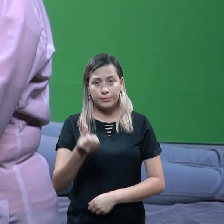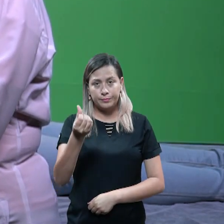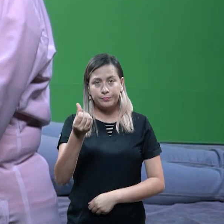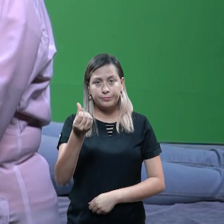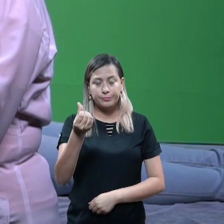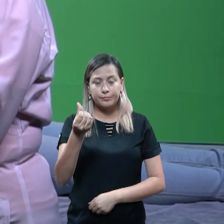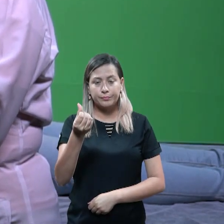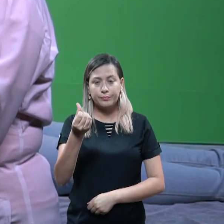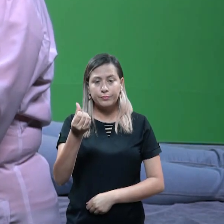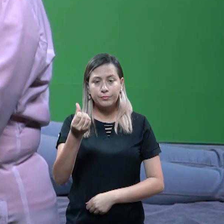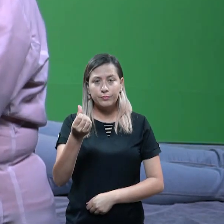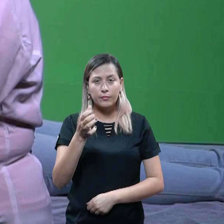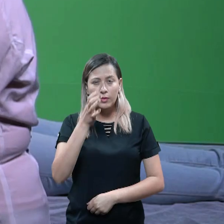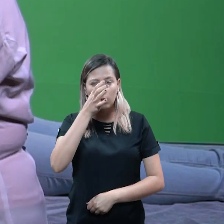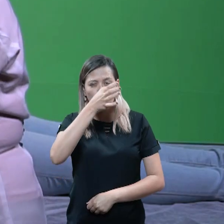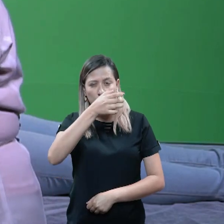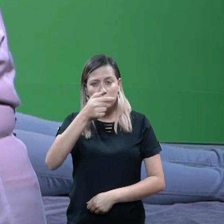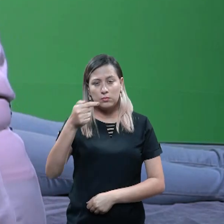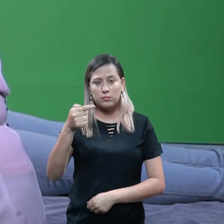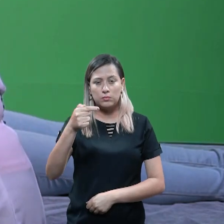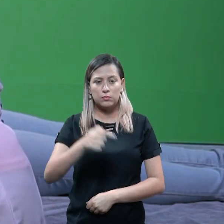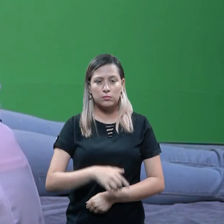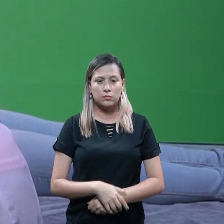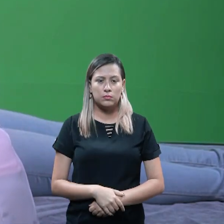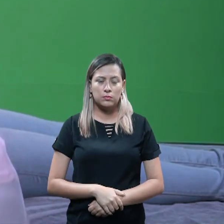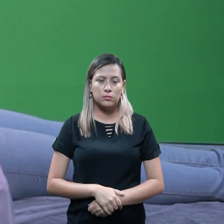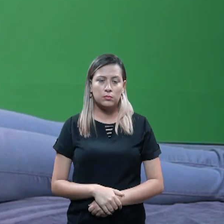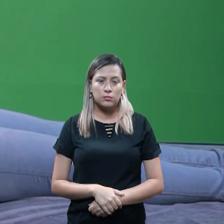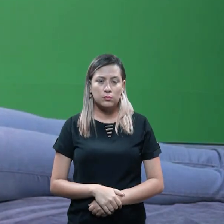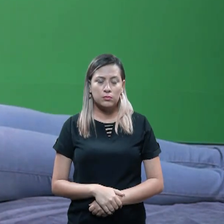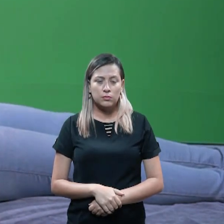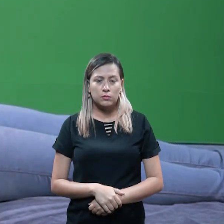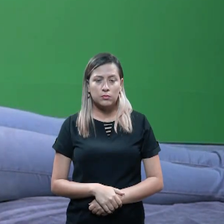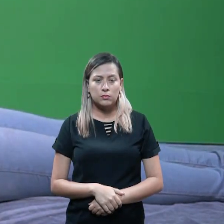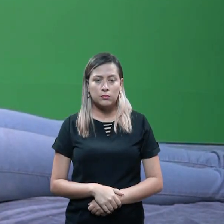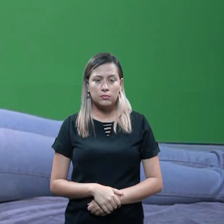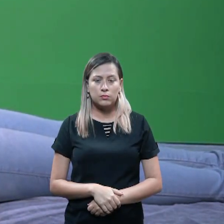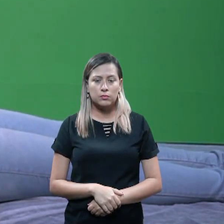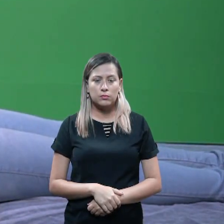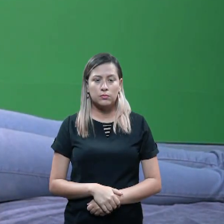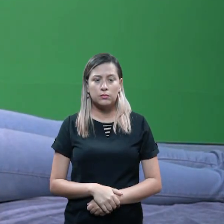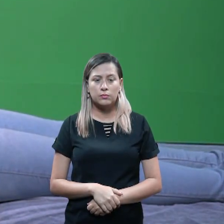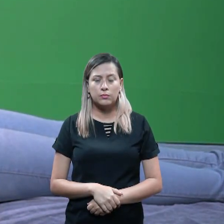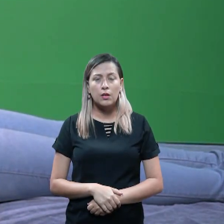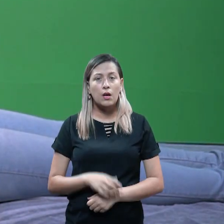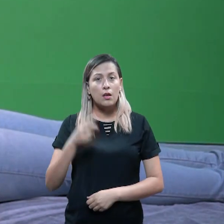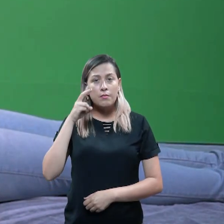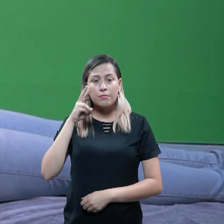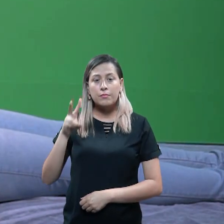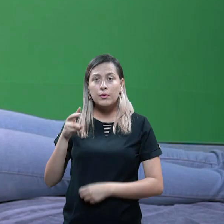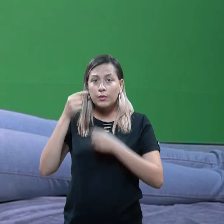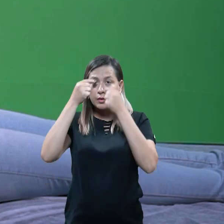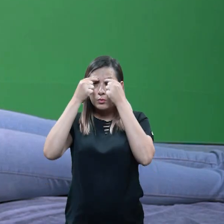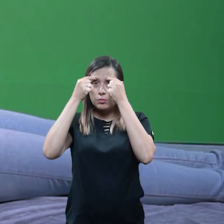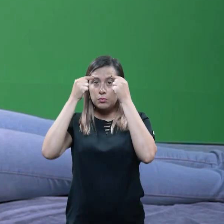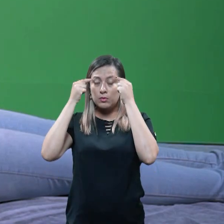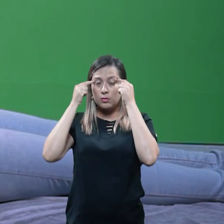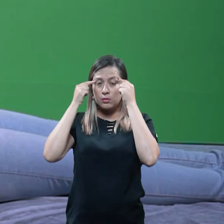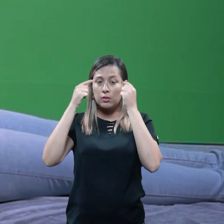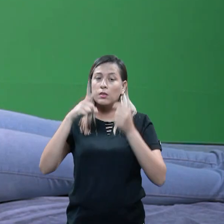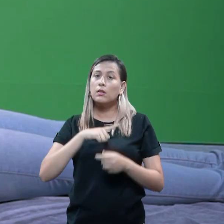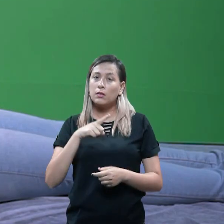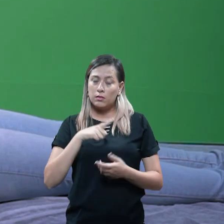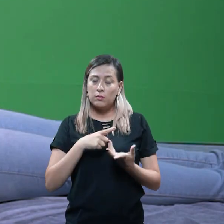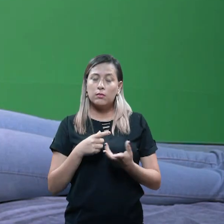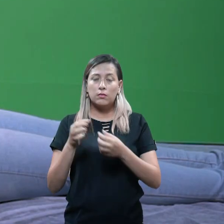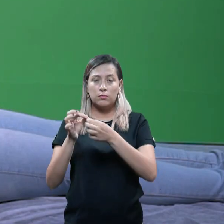6, quase 7. E aí eu verifiquei que a sobrancelha dela está com essa medida,